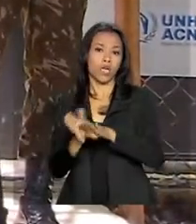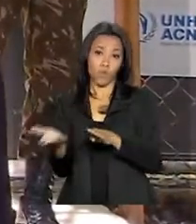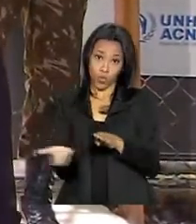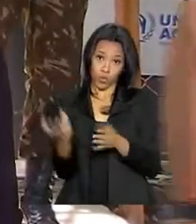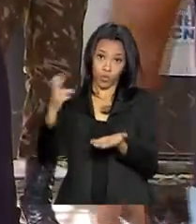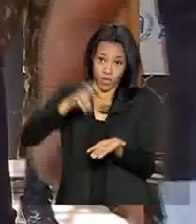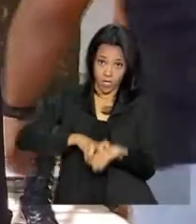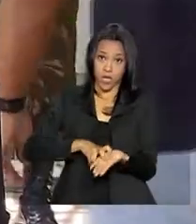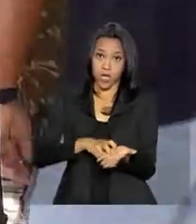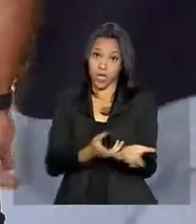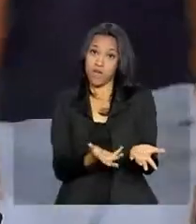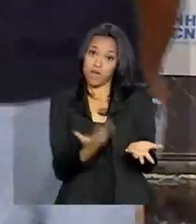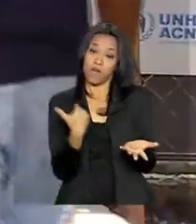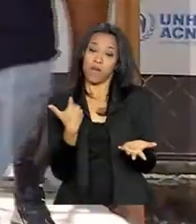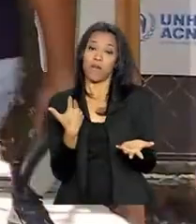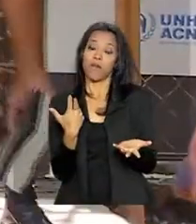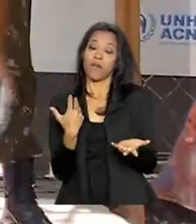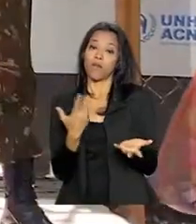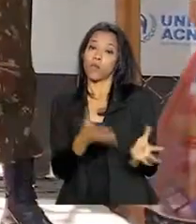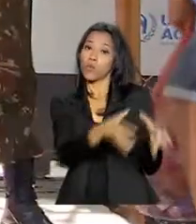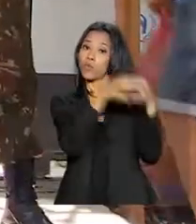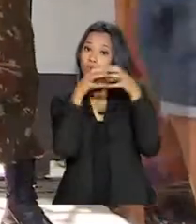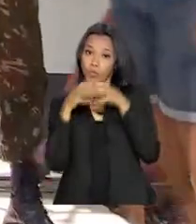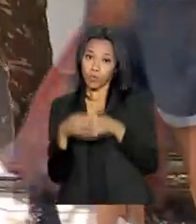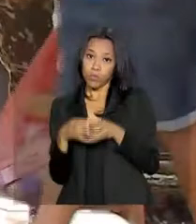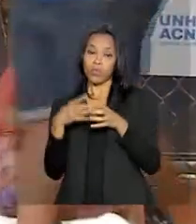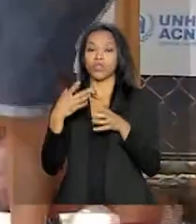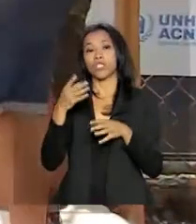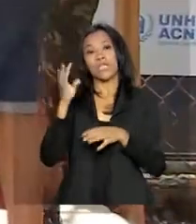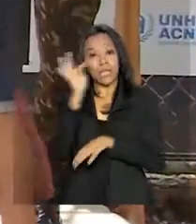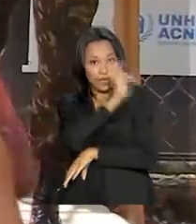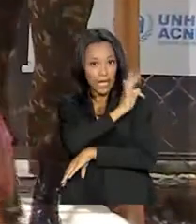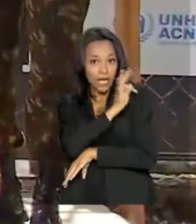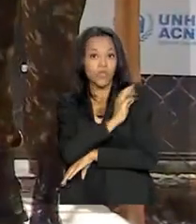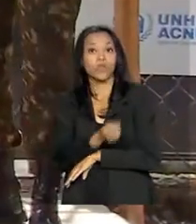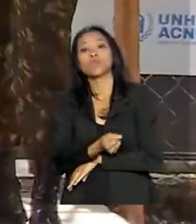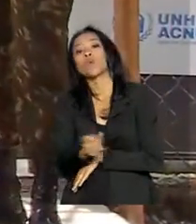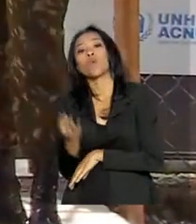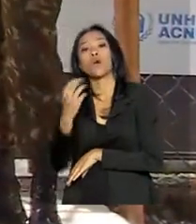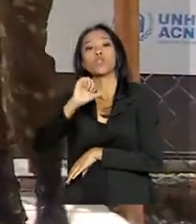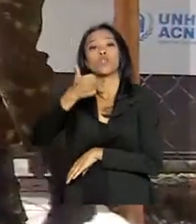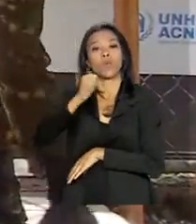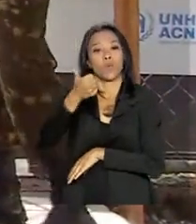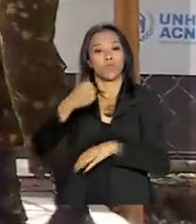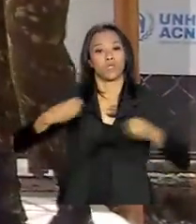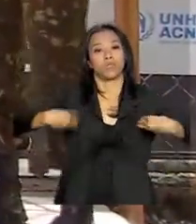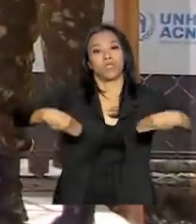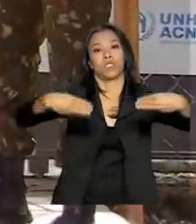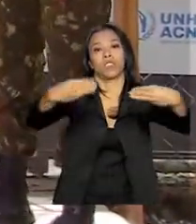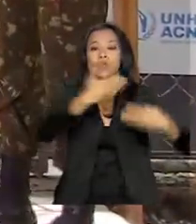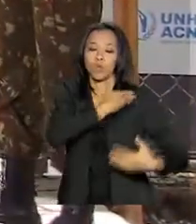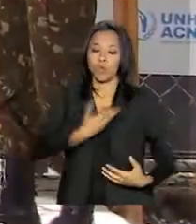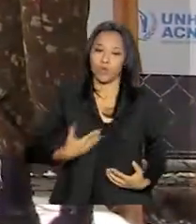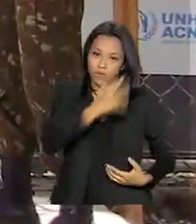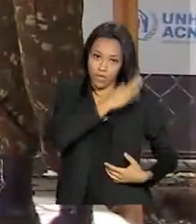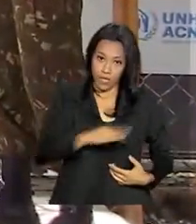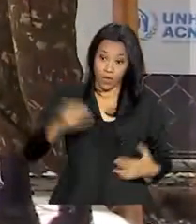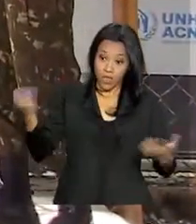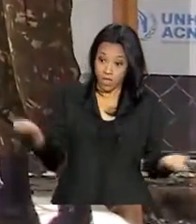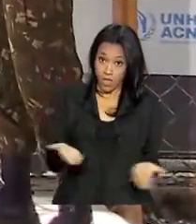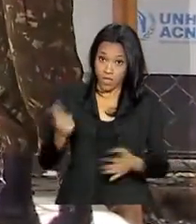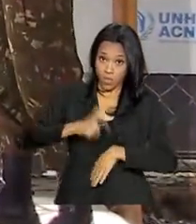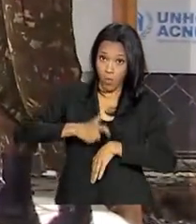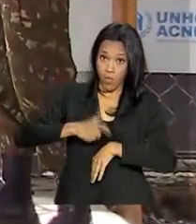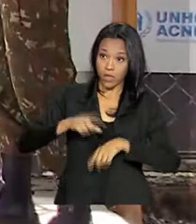manhã, viemos juntos com a comissão de técnicos de 11 ministérios do governo federal, que está neste momento